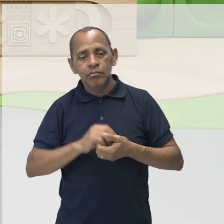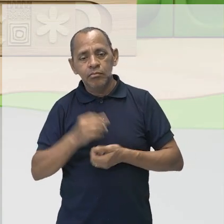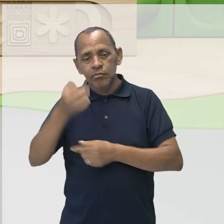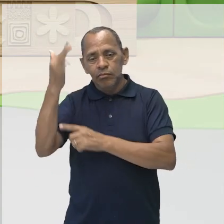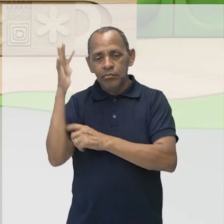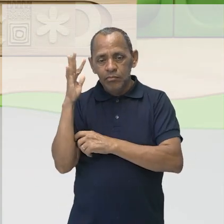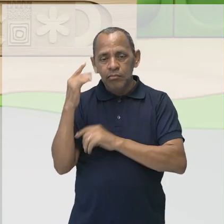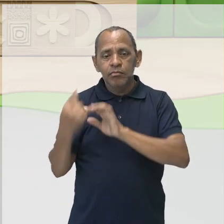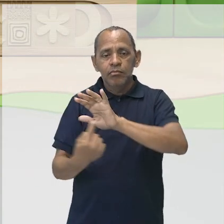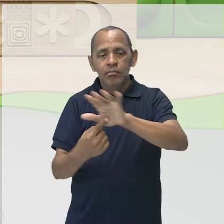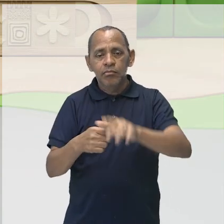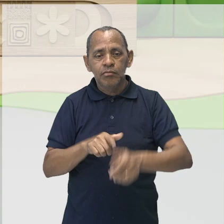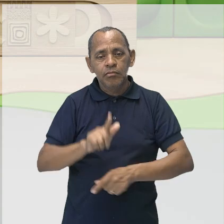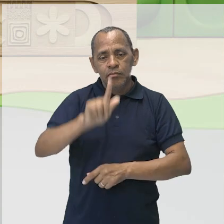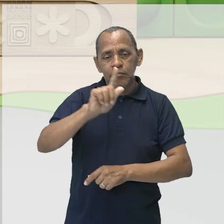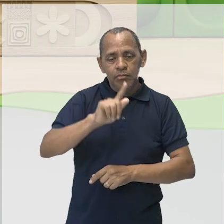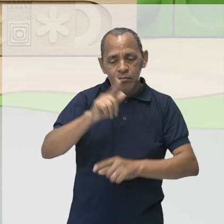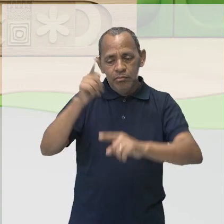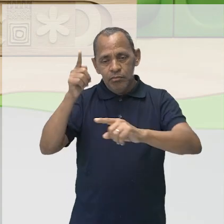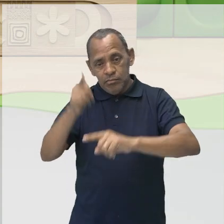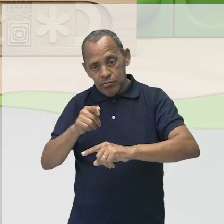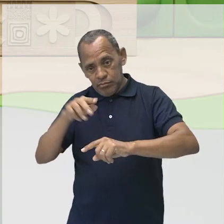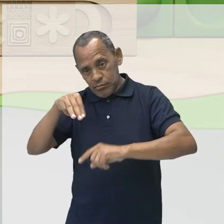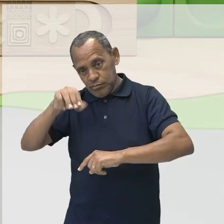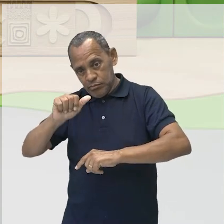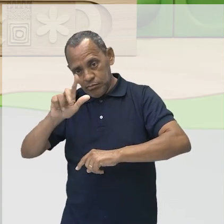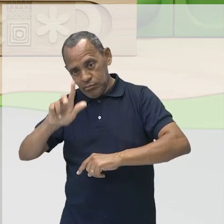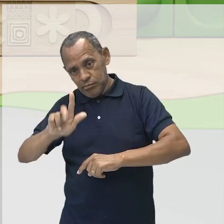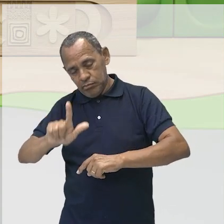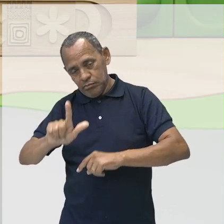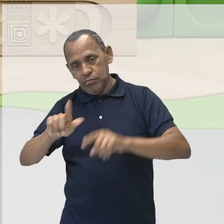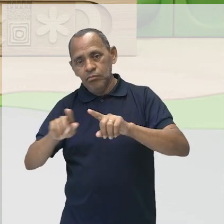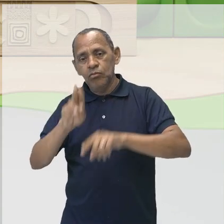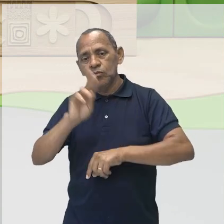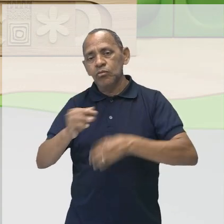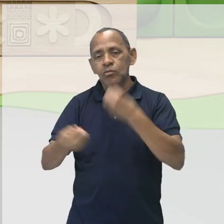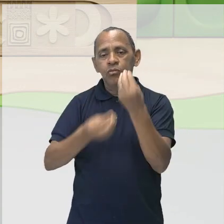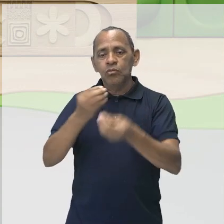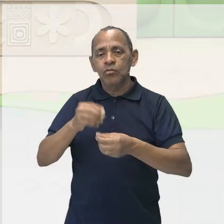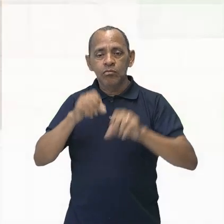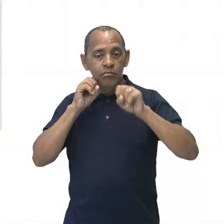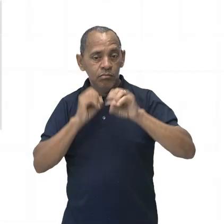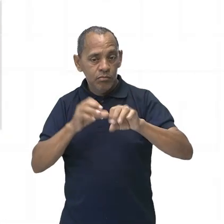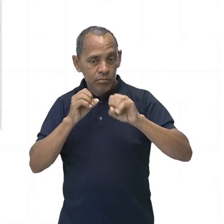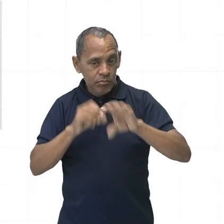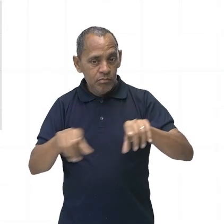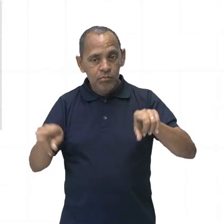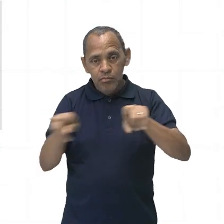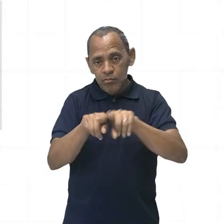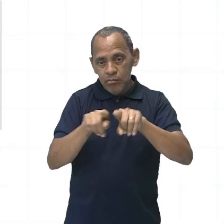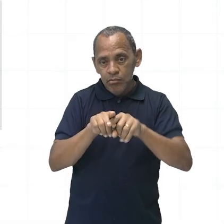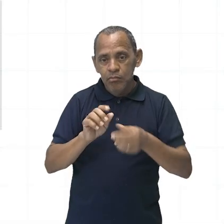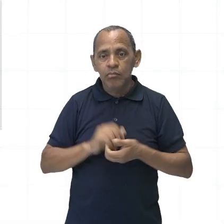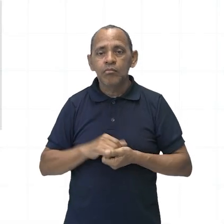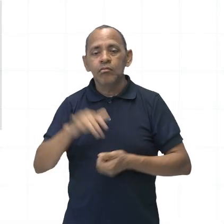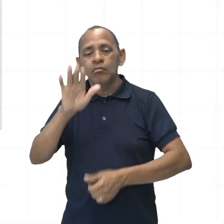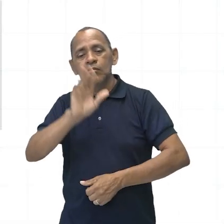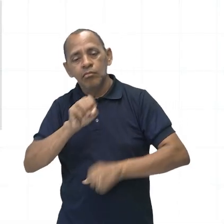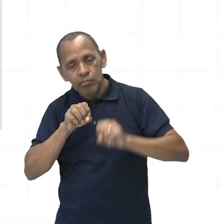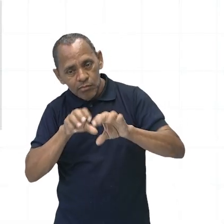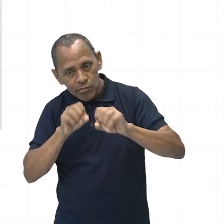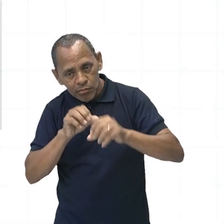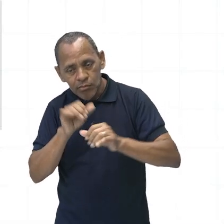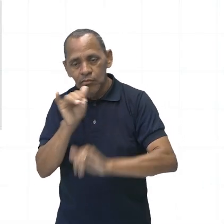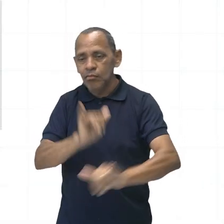de uma substância, que é expressa em gramas por mol. E onde isso é aplicado? É aplicado na educação, por exemplo, ensino